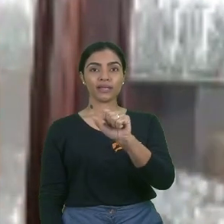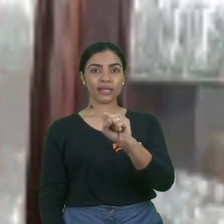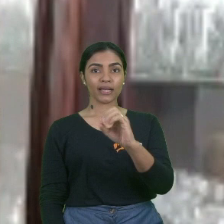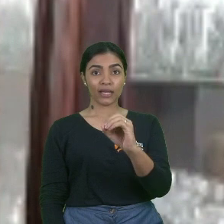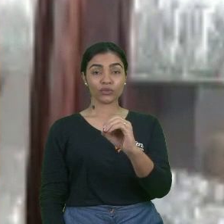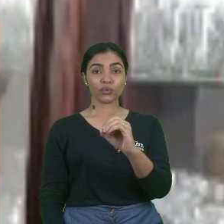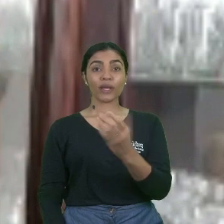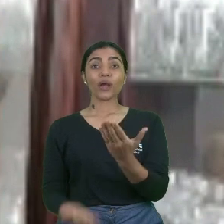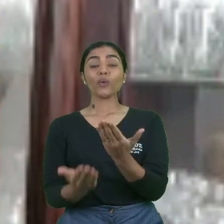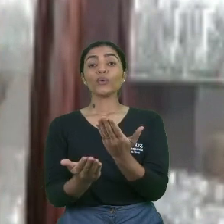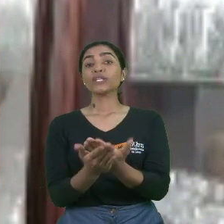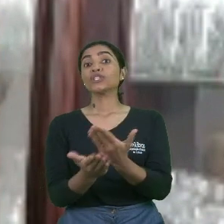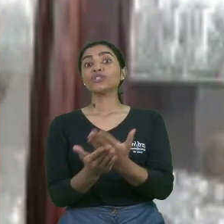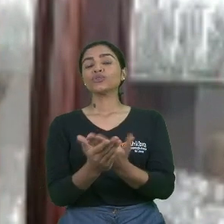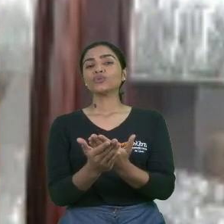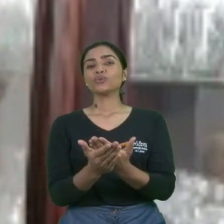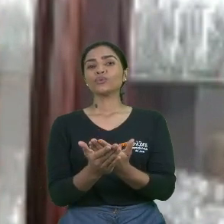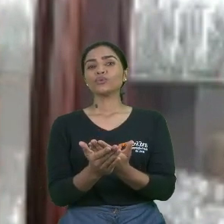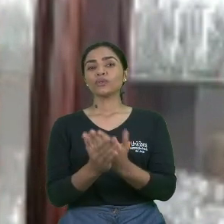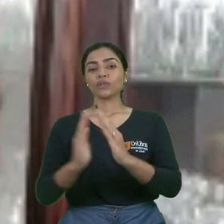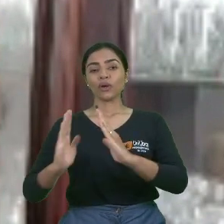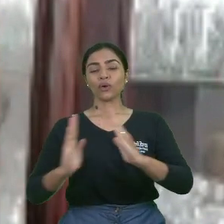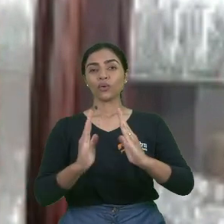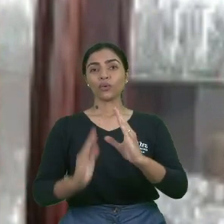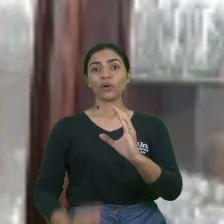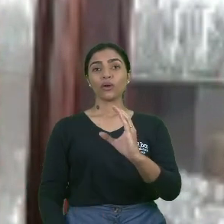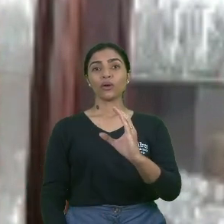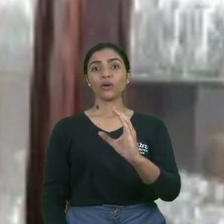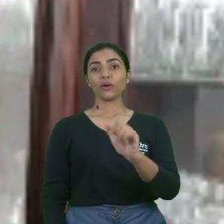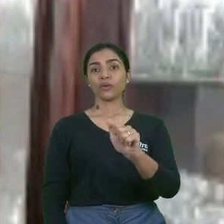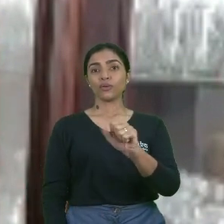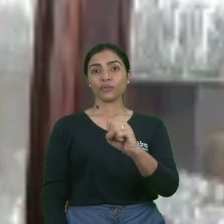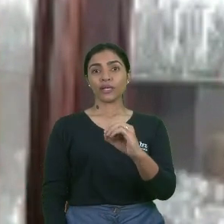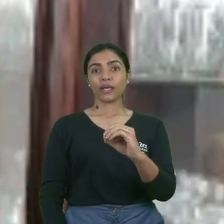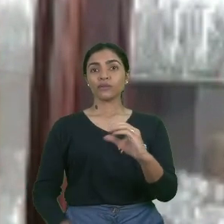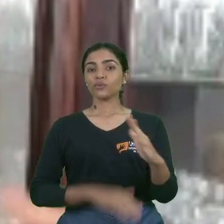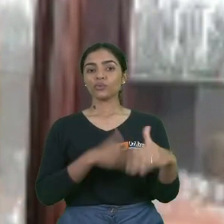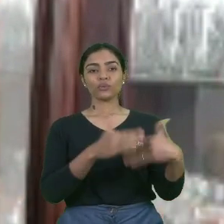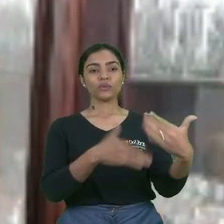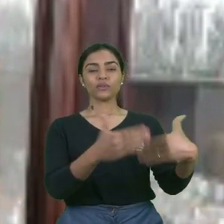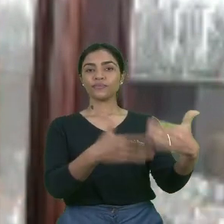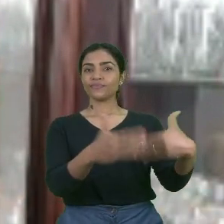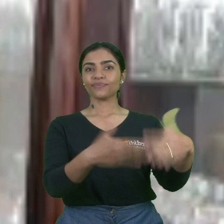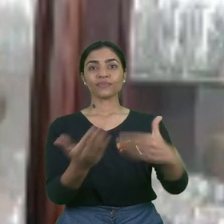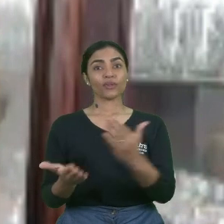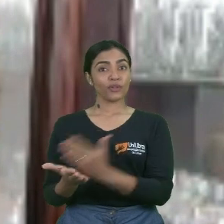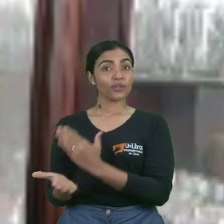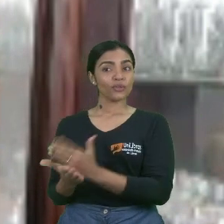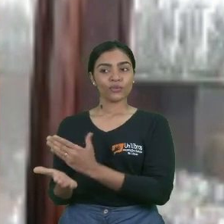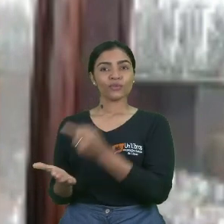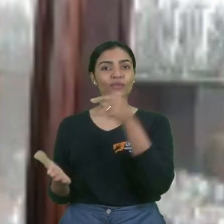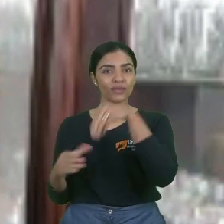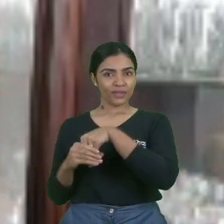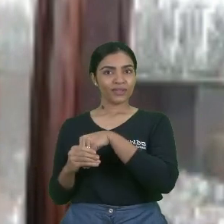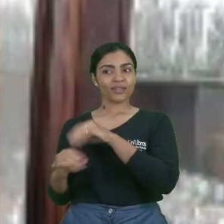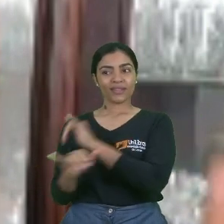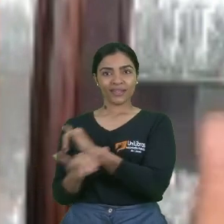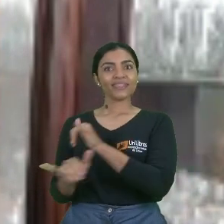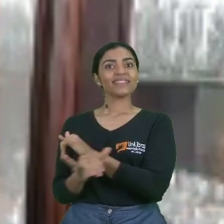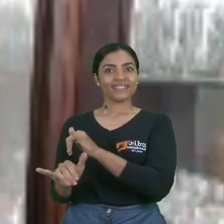caso caso se Desenrola Então você tem que é uma gente do livro o tecido de rua e